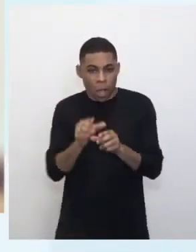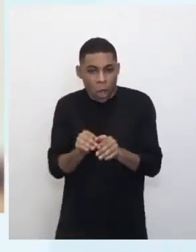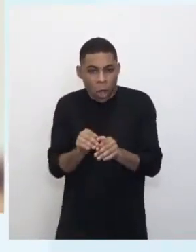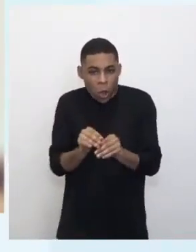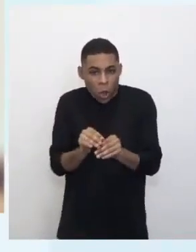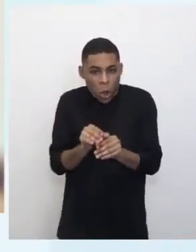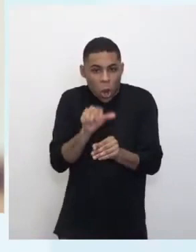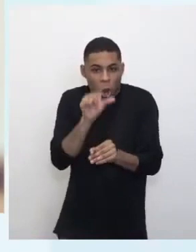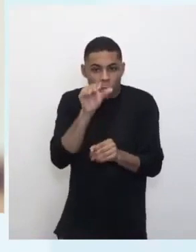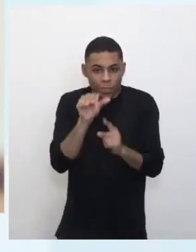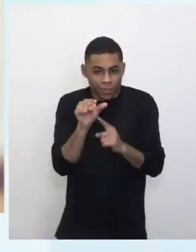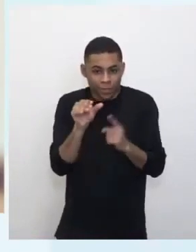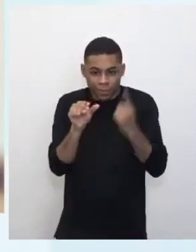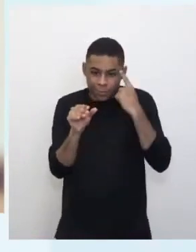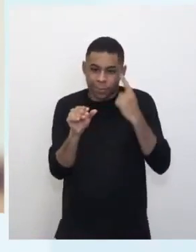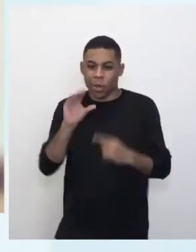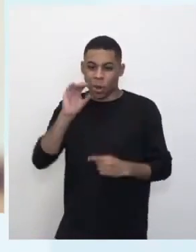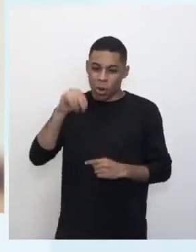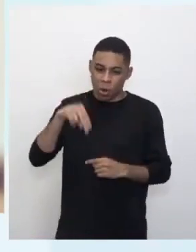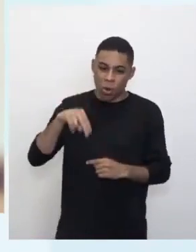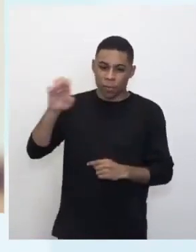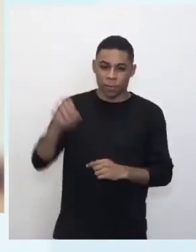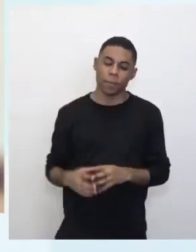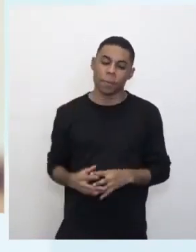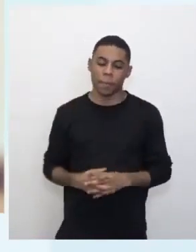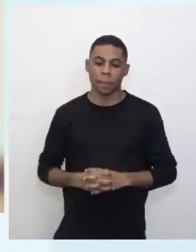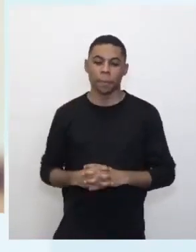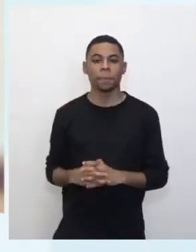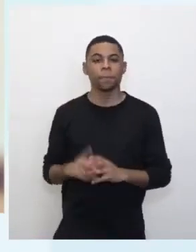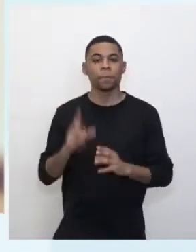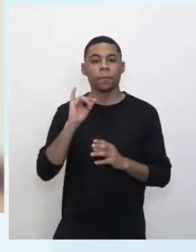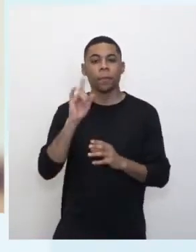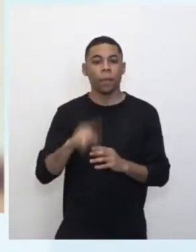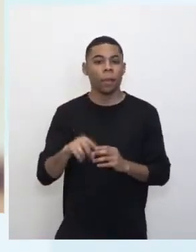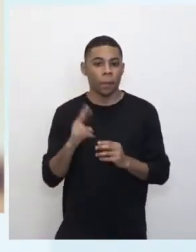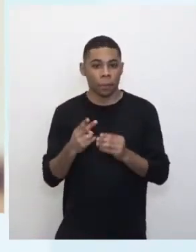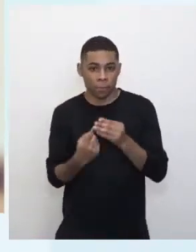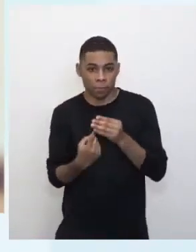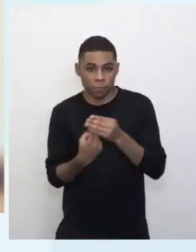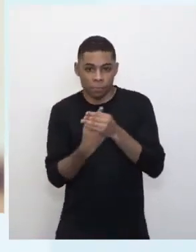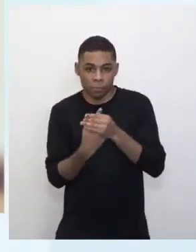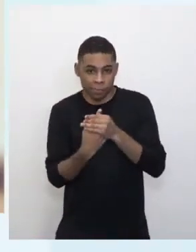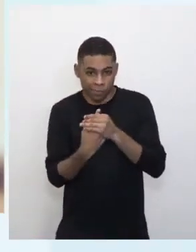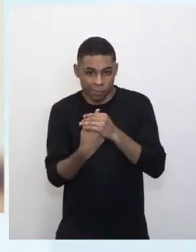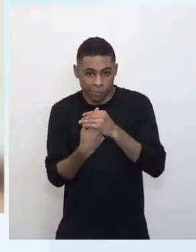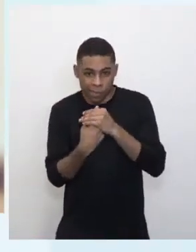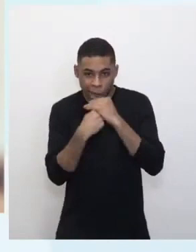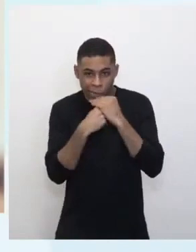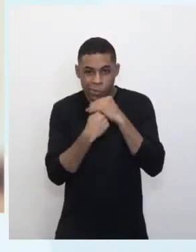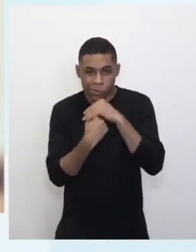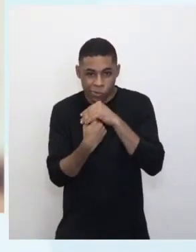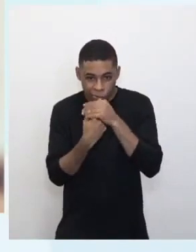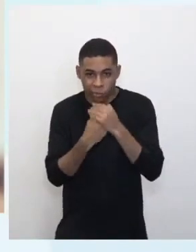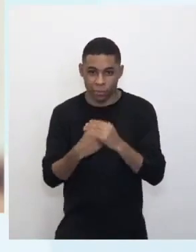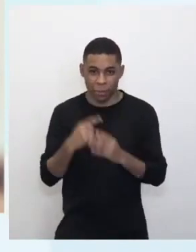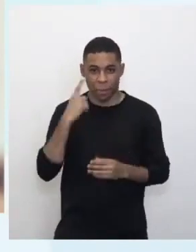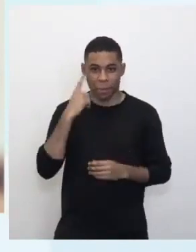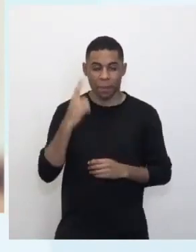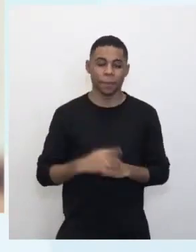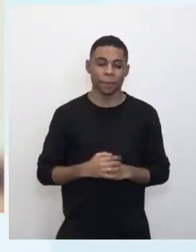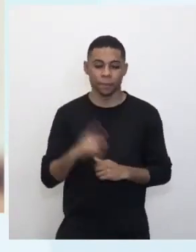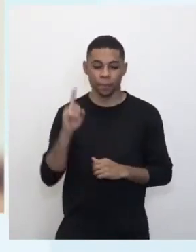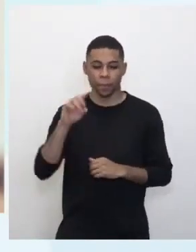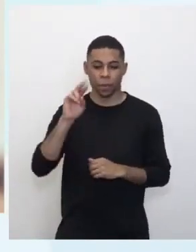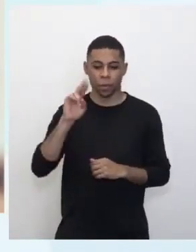dessa casquinha, né, que a gente chama de cone aí. Se fosse no palito, ice cream on a stick. Or popsicle. Or